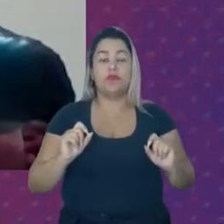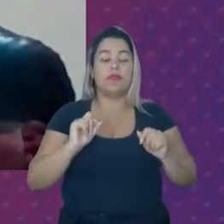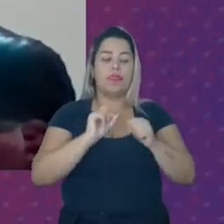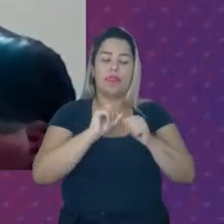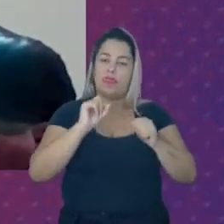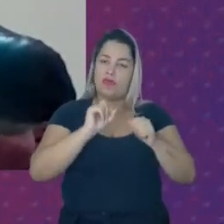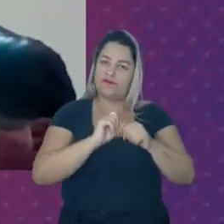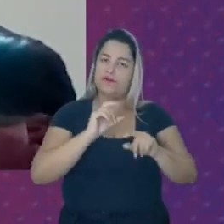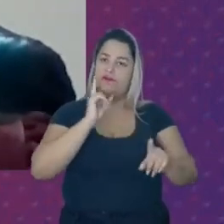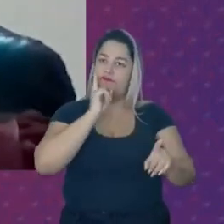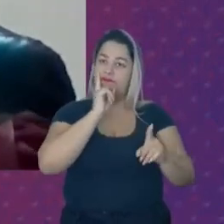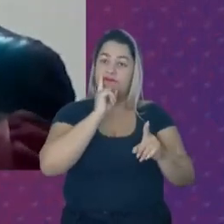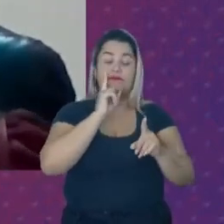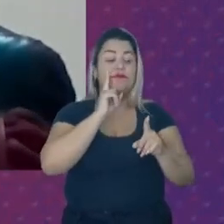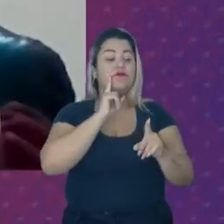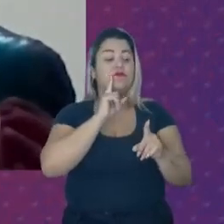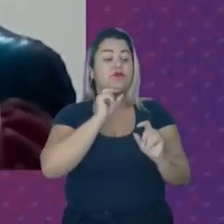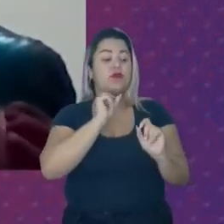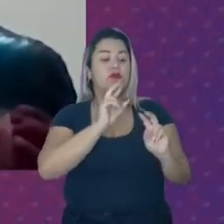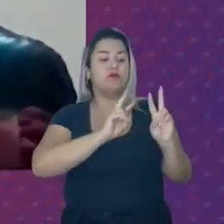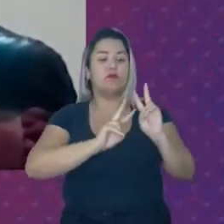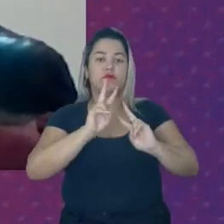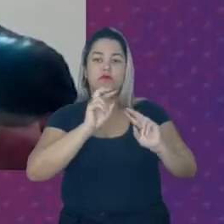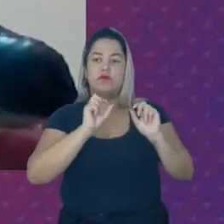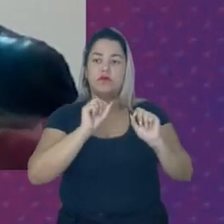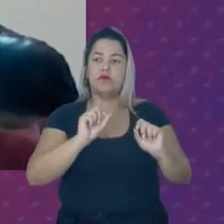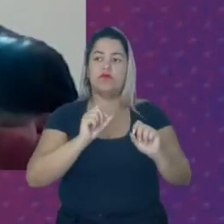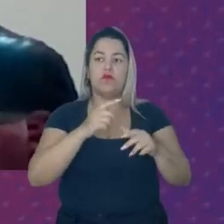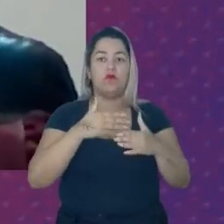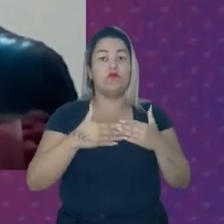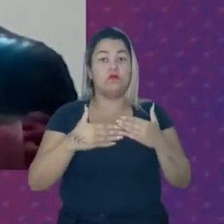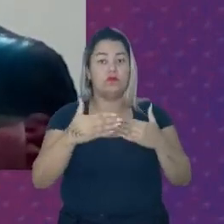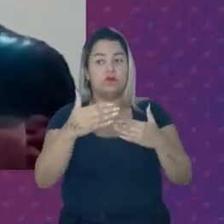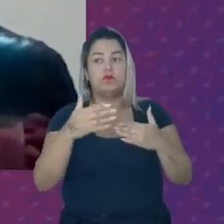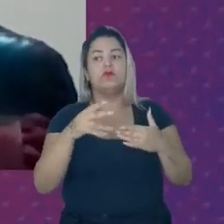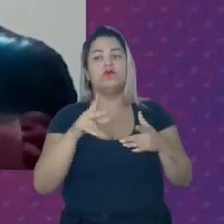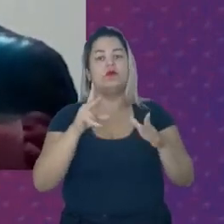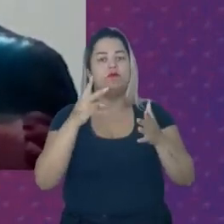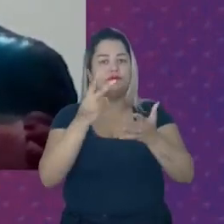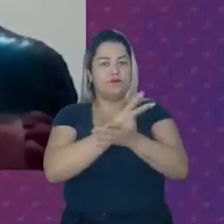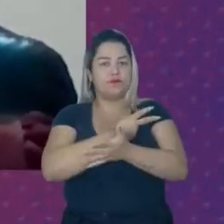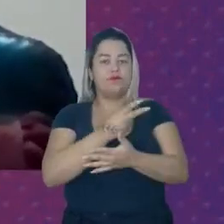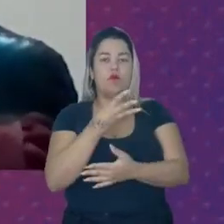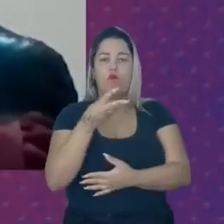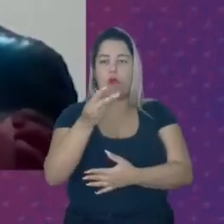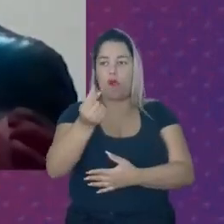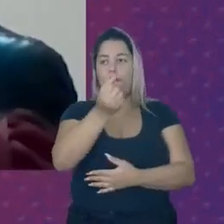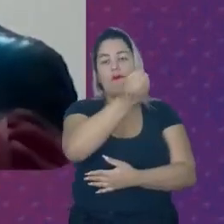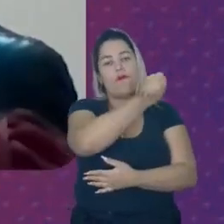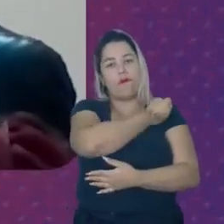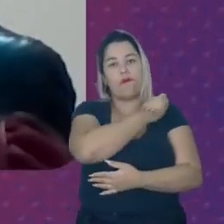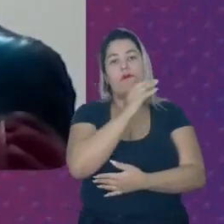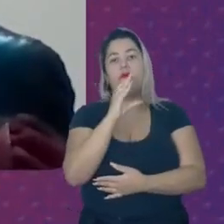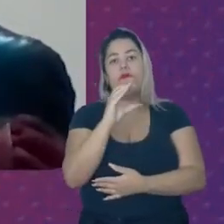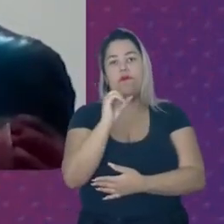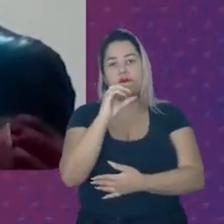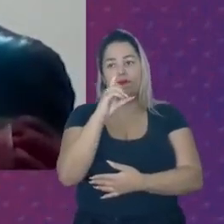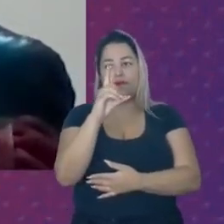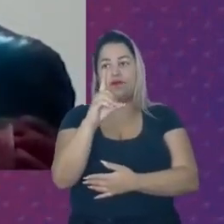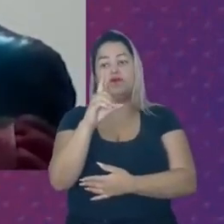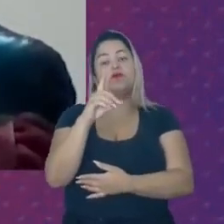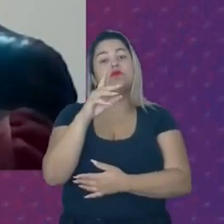essa identificação, porque esse período ocasionou um grande número de cadastros de